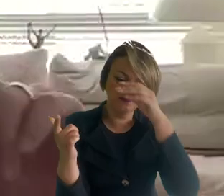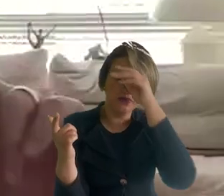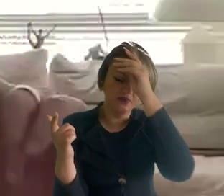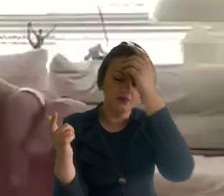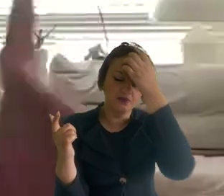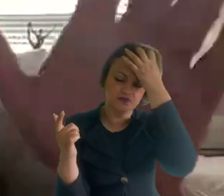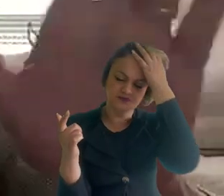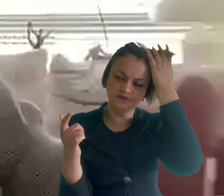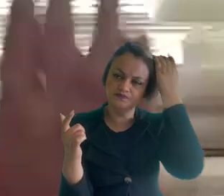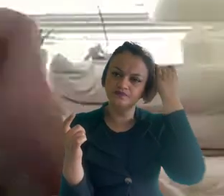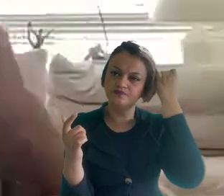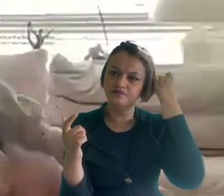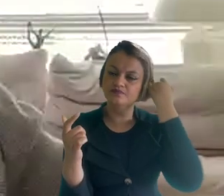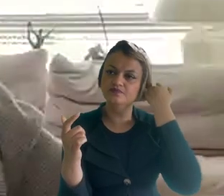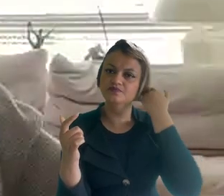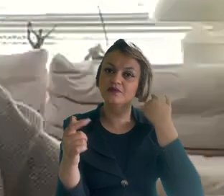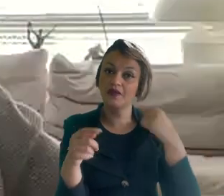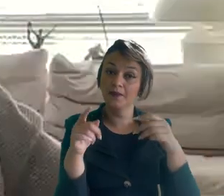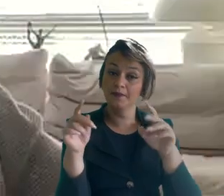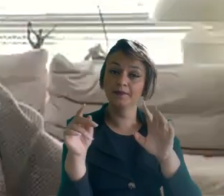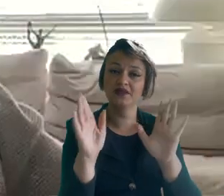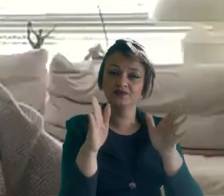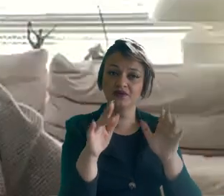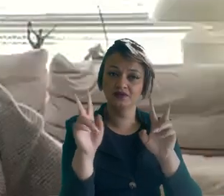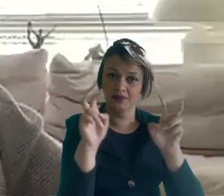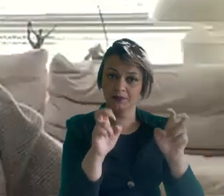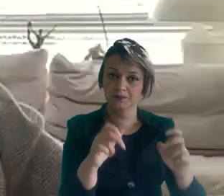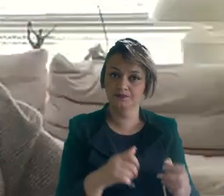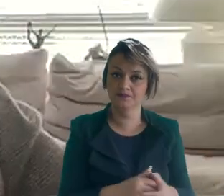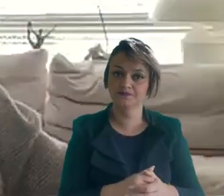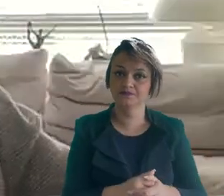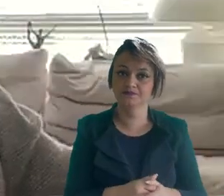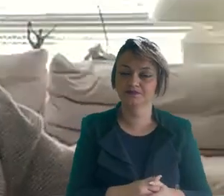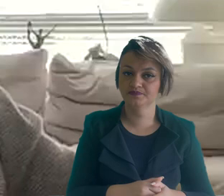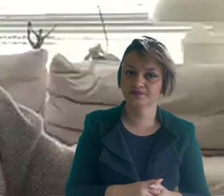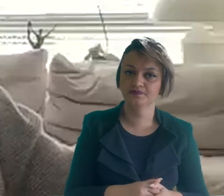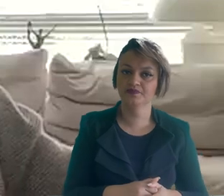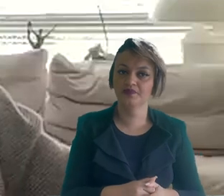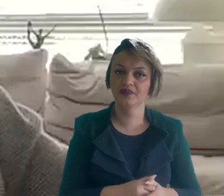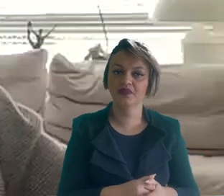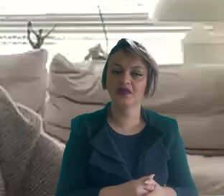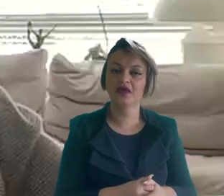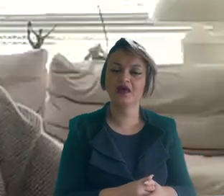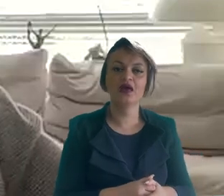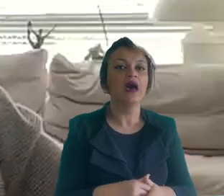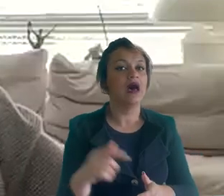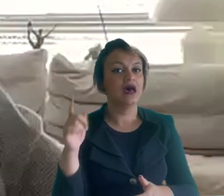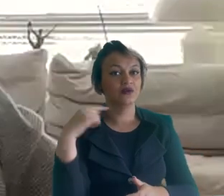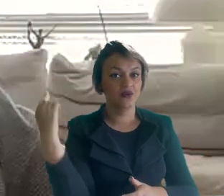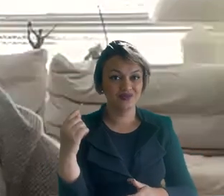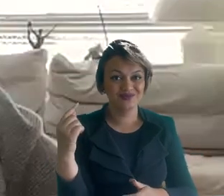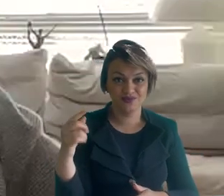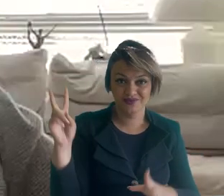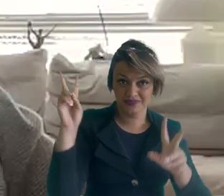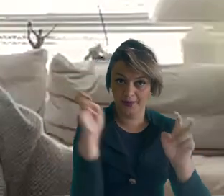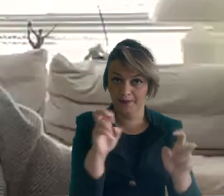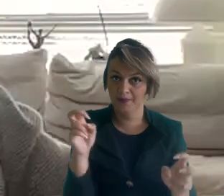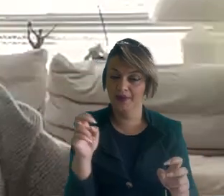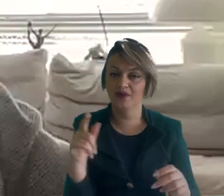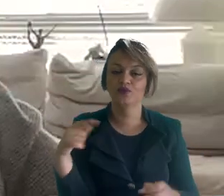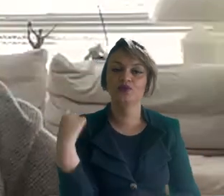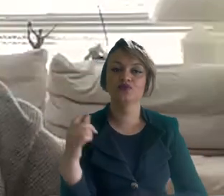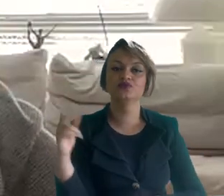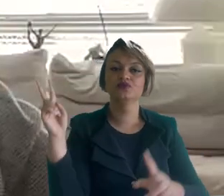algo para ser considerado mas não temos ao nosso tempo o que que desperta a nossa a nossa questão